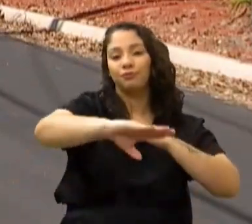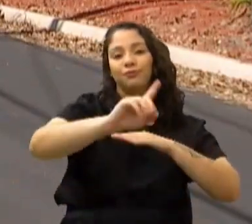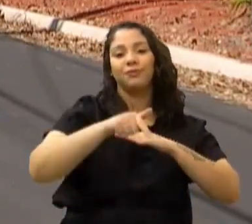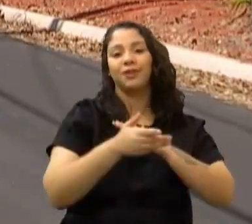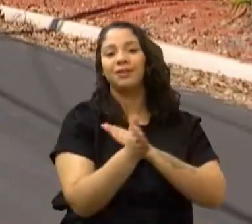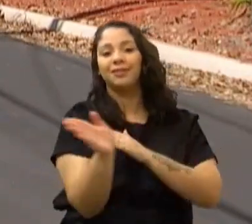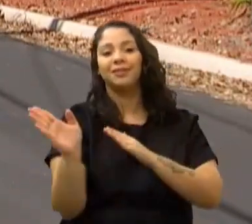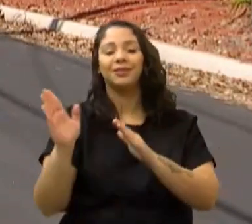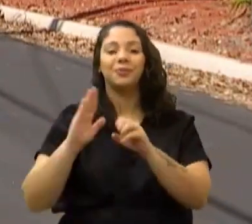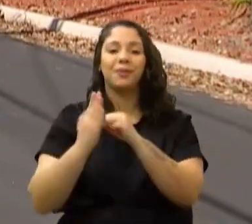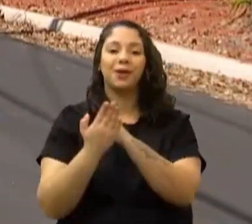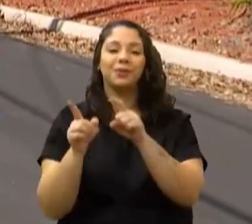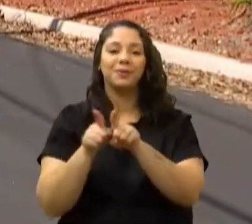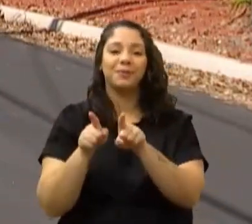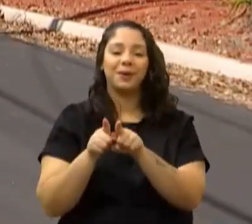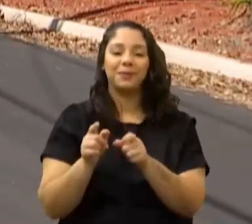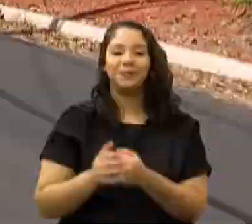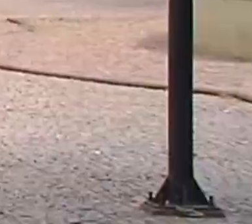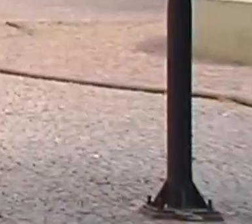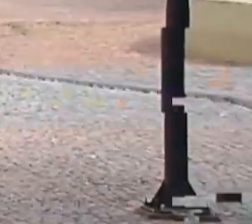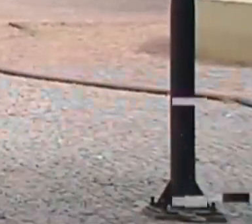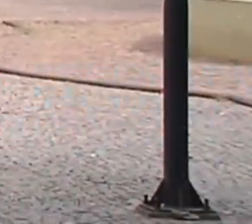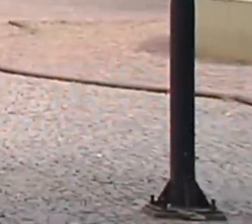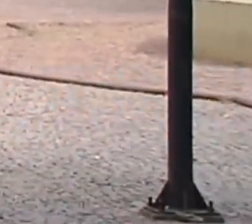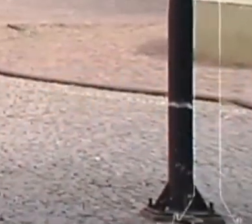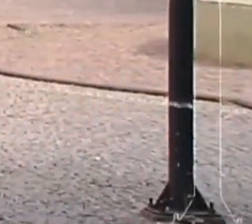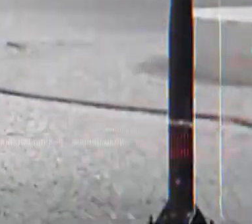revitalizada com uma saída da região do Gramado também